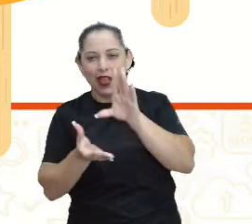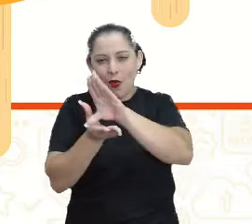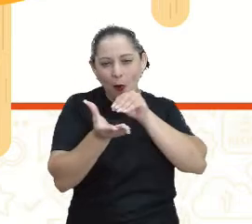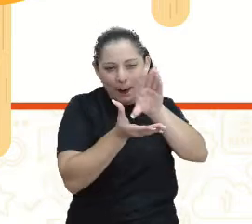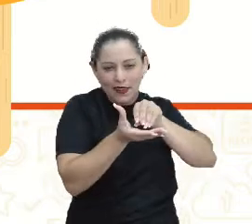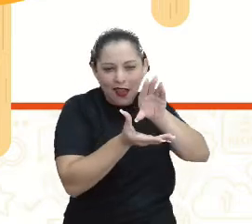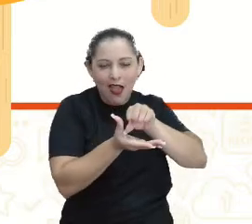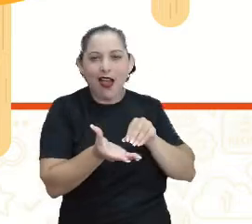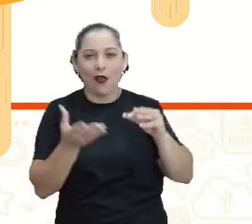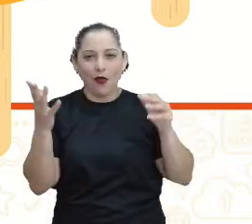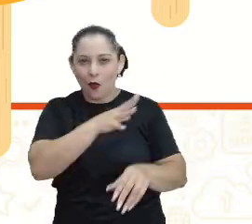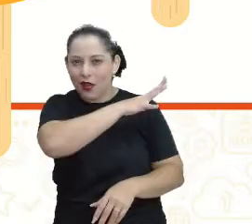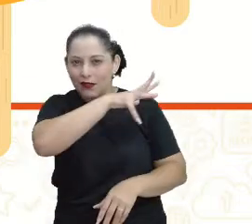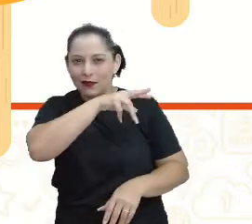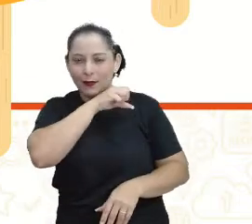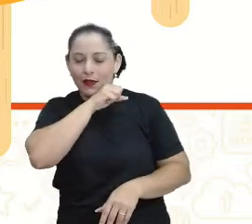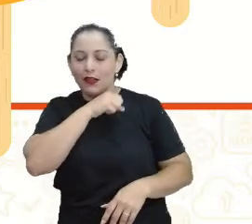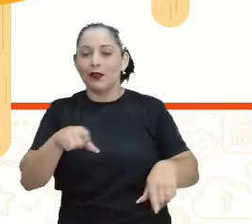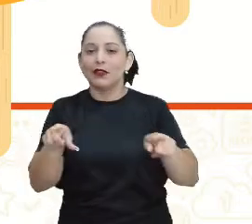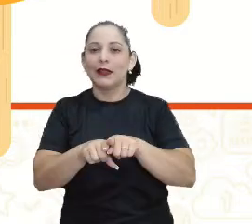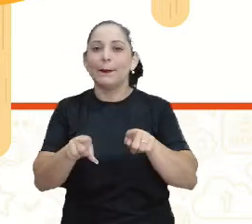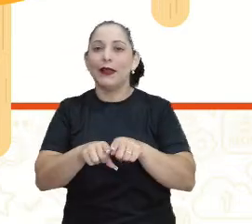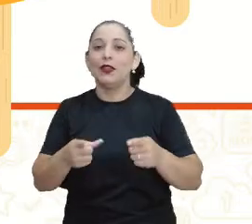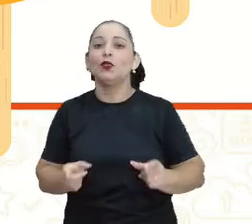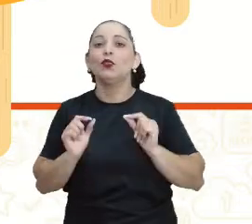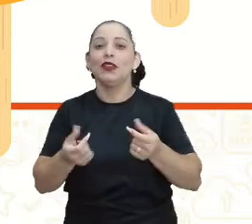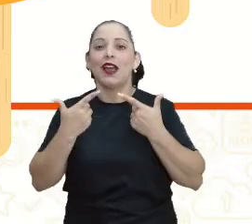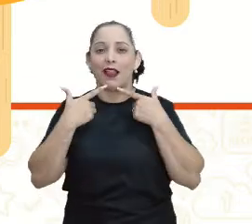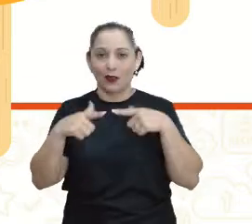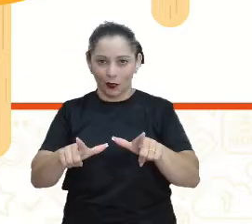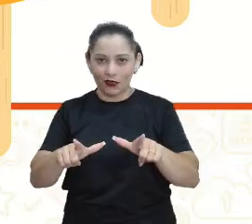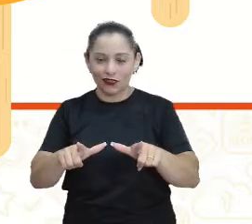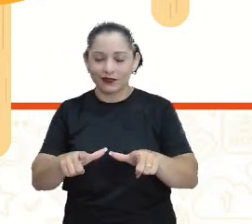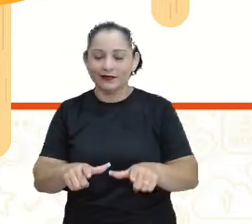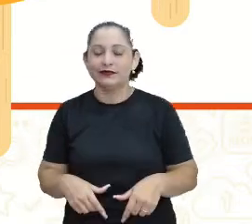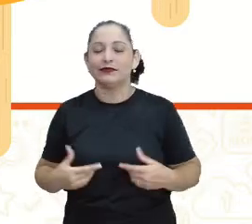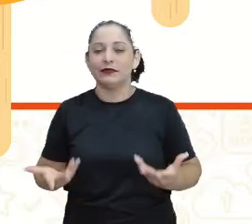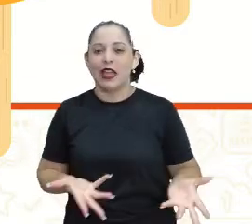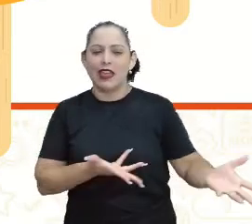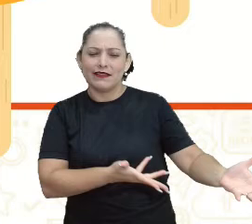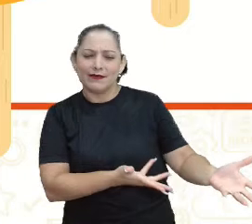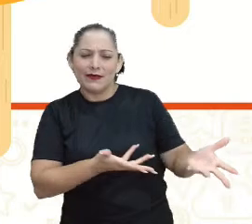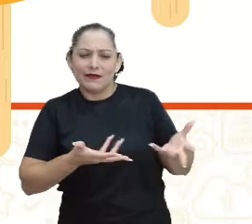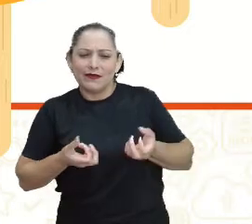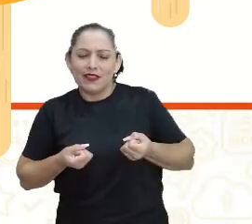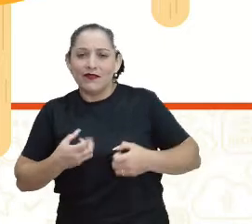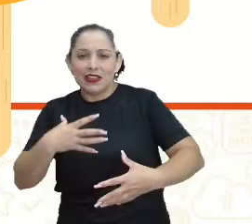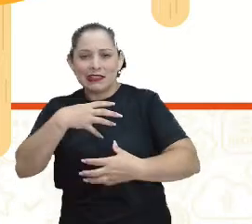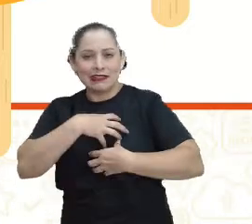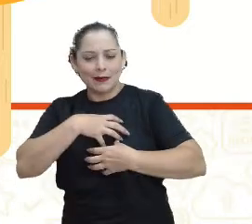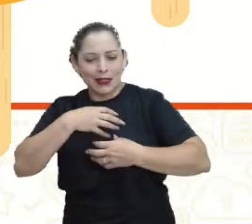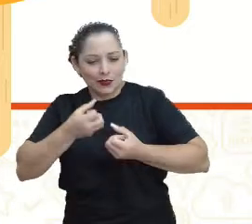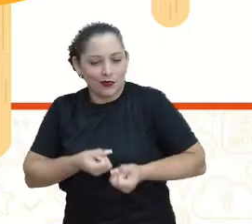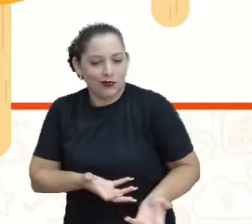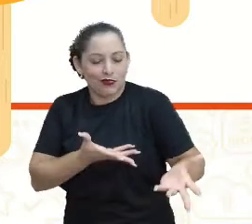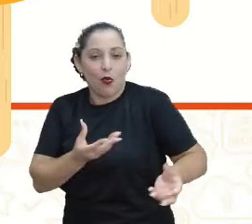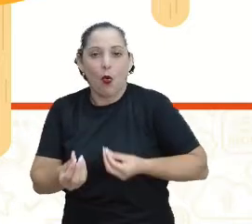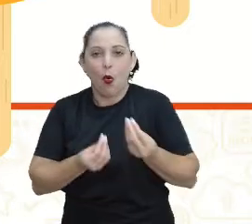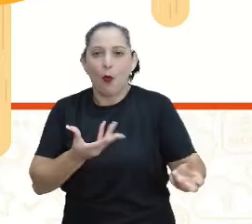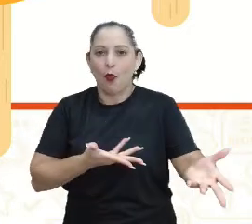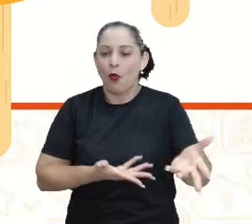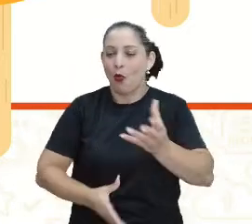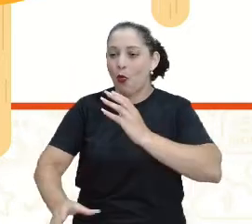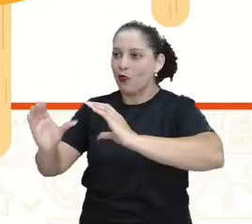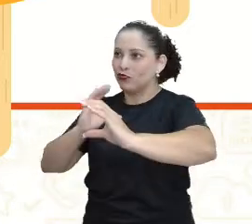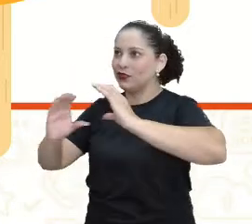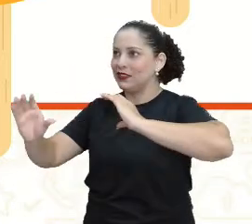E aí a gente também pode aproveitar para trabalhar a linguagem. Linguagem receptiva e linguagem expressiva. Como ele se comunica com o mundo